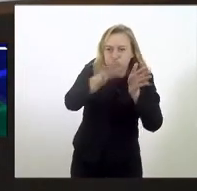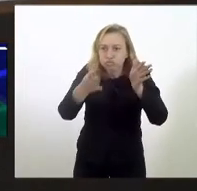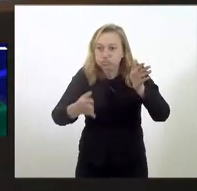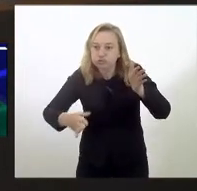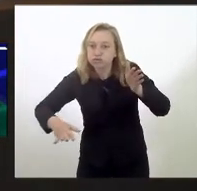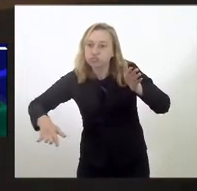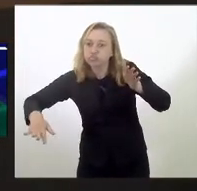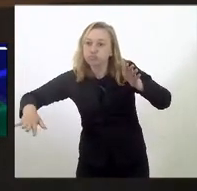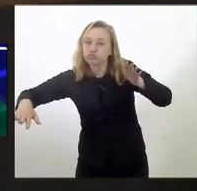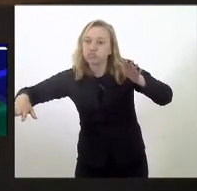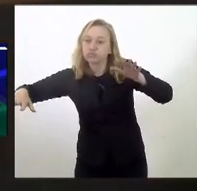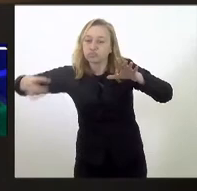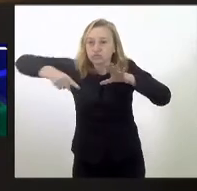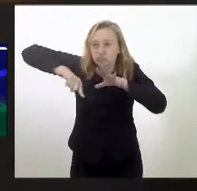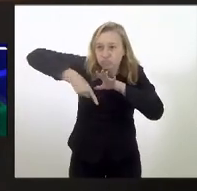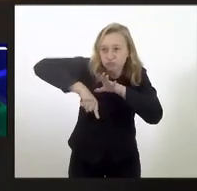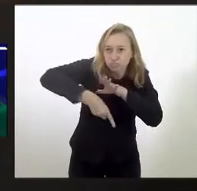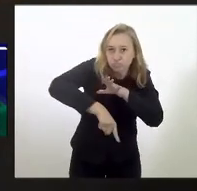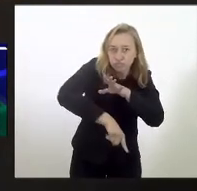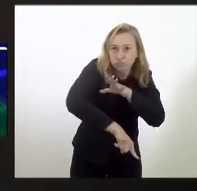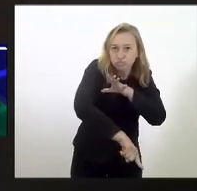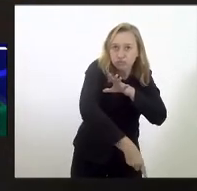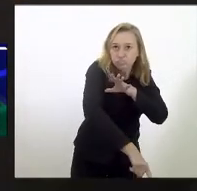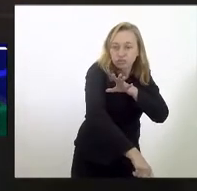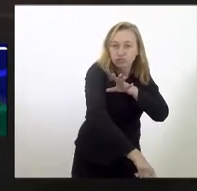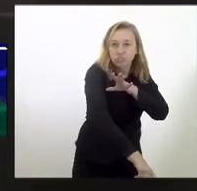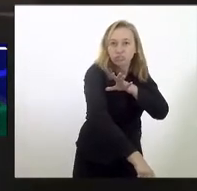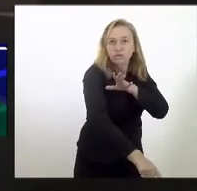do céu profundo,